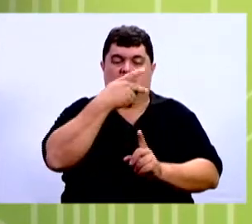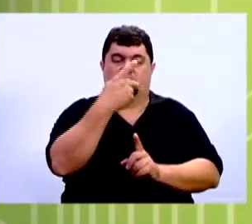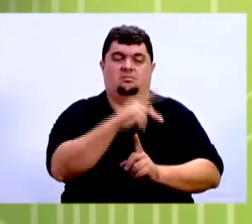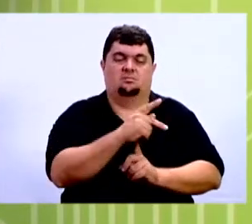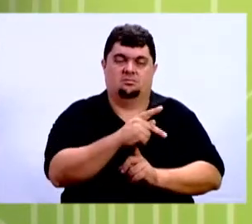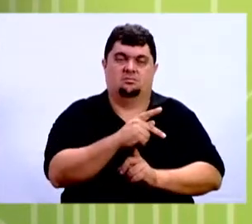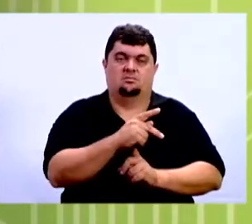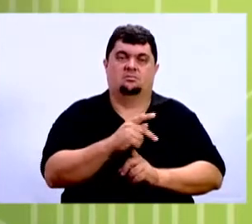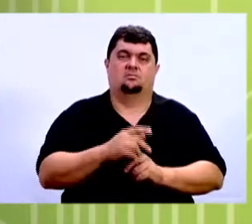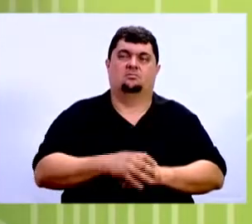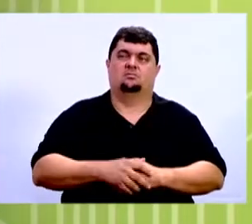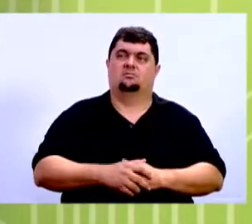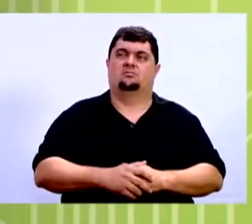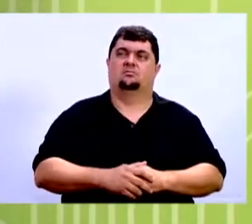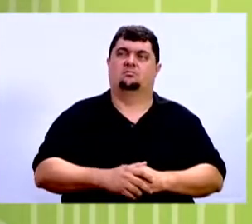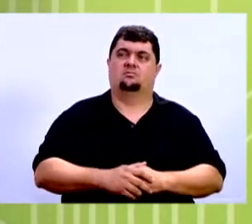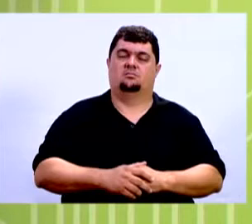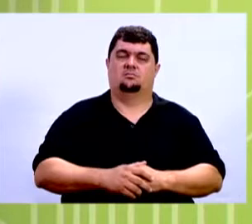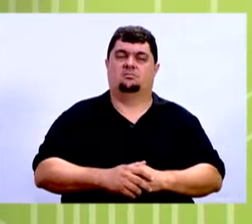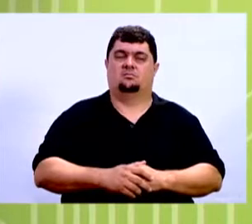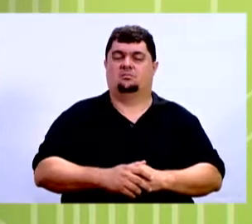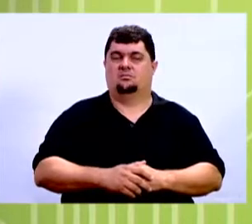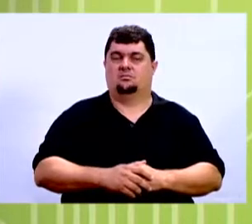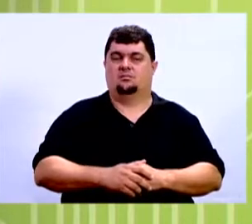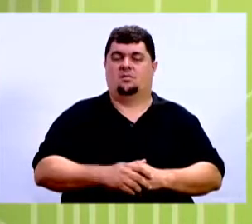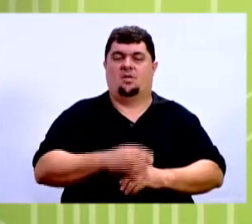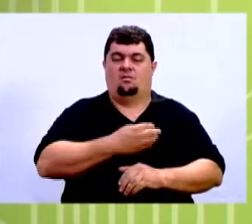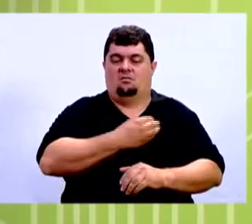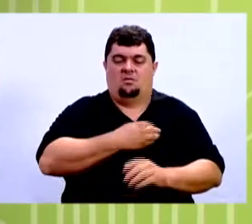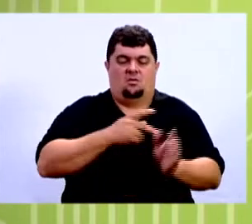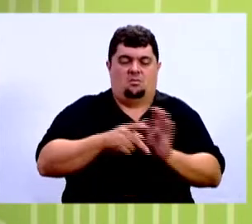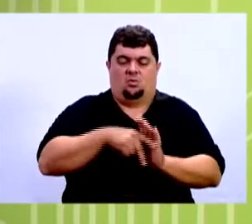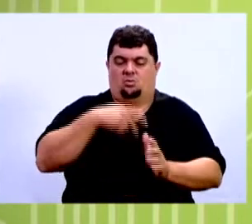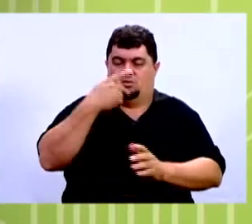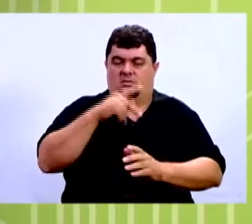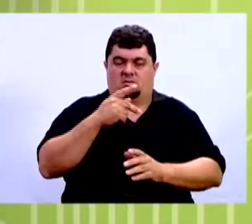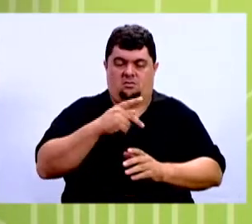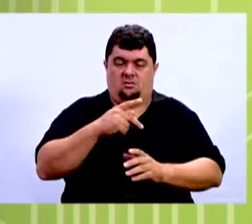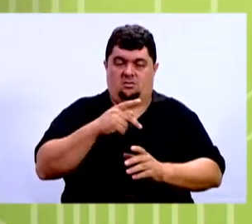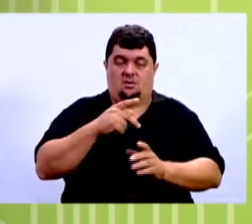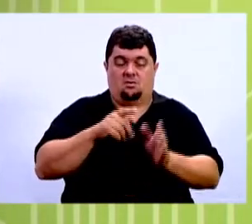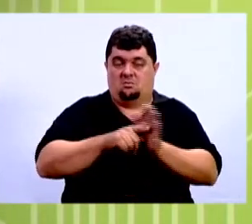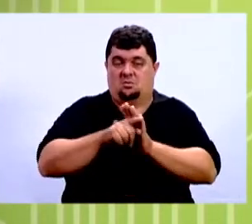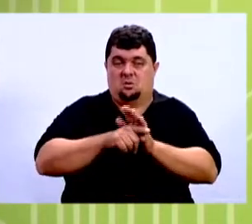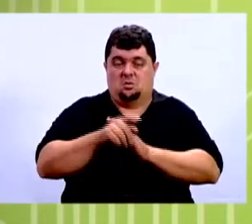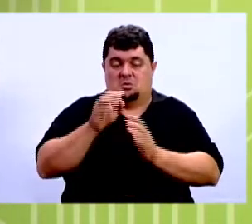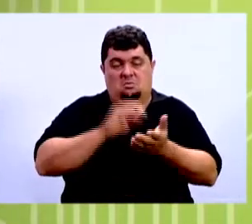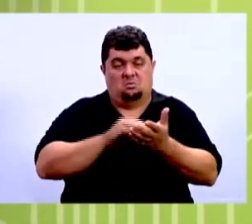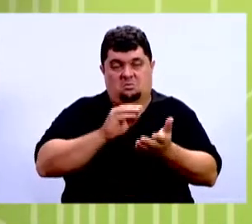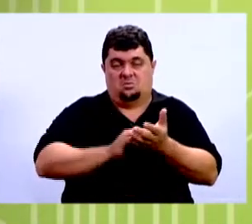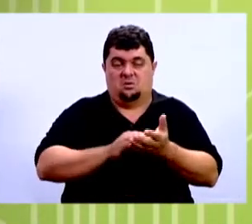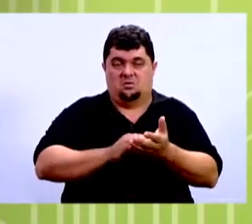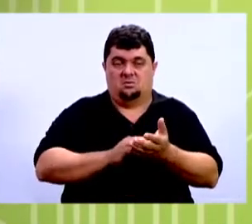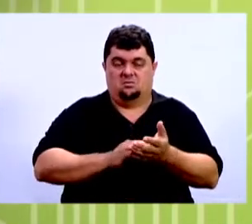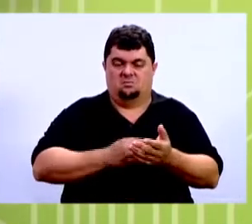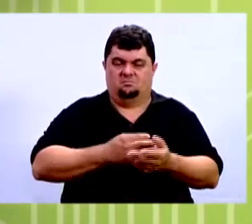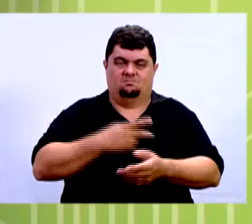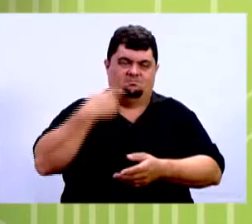consegue captar o que essa pessoa falaria ou a vivência dela, coisa que talvez o questionário não captaria, né? A pessoa talvez